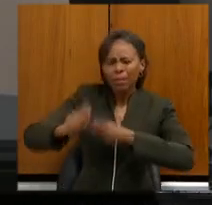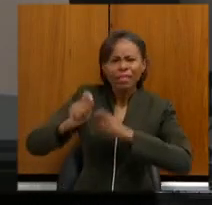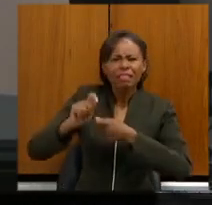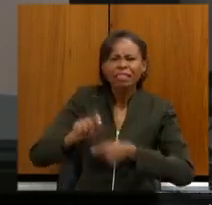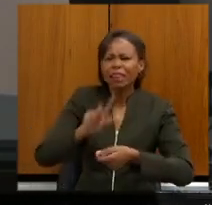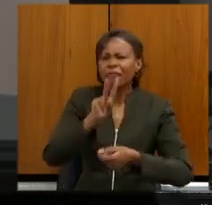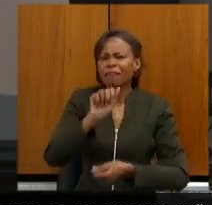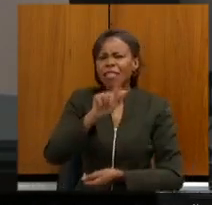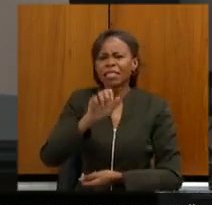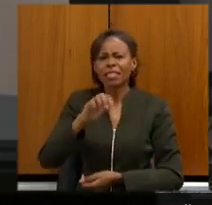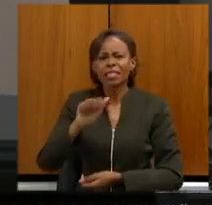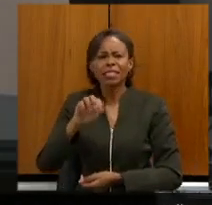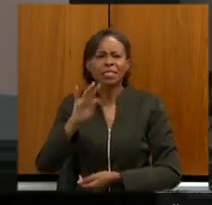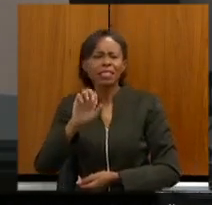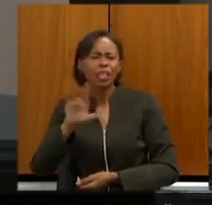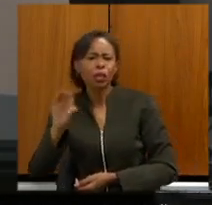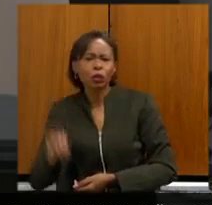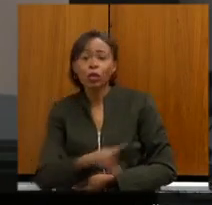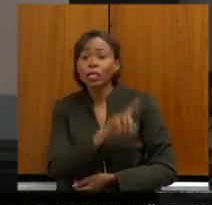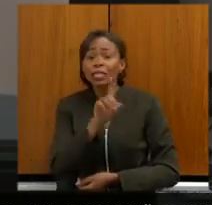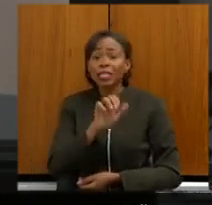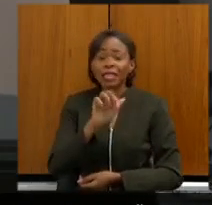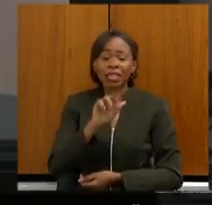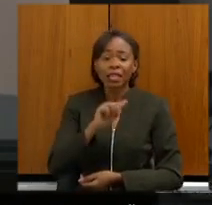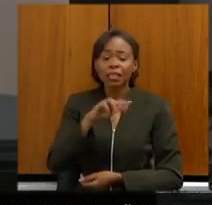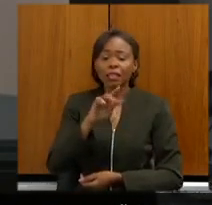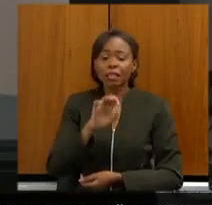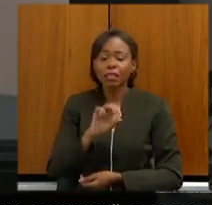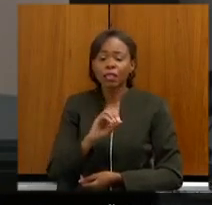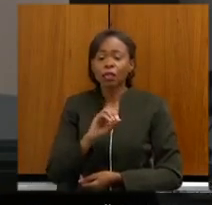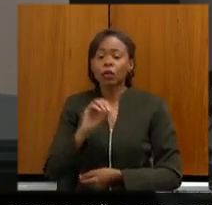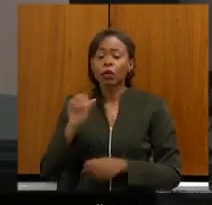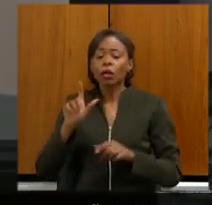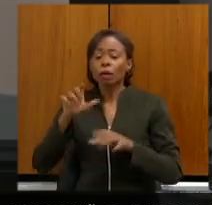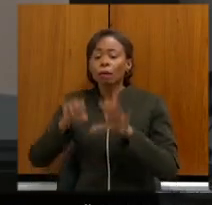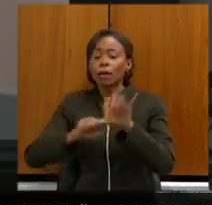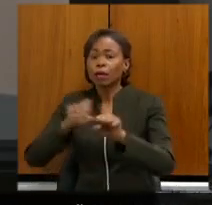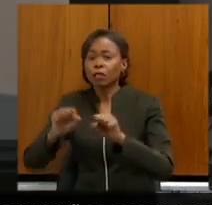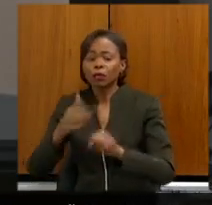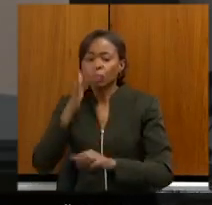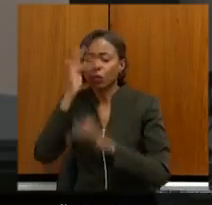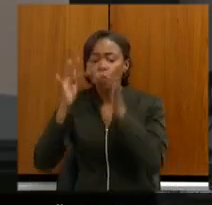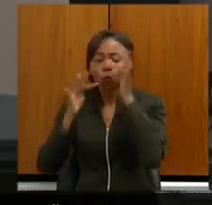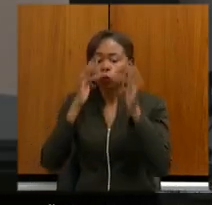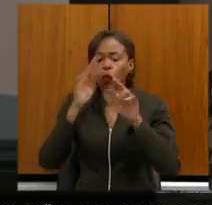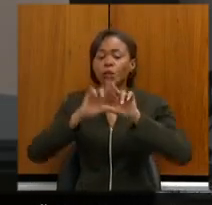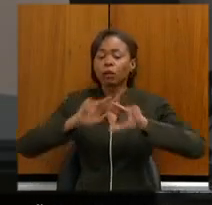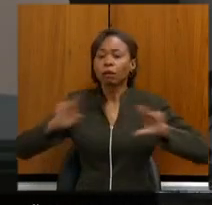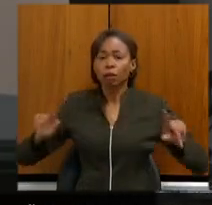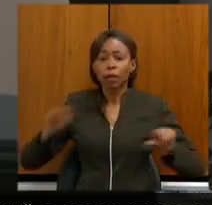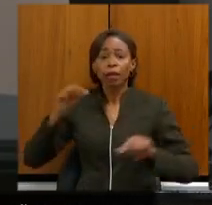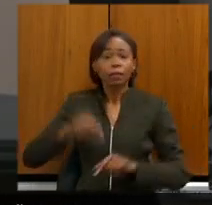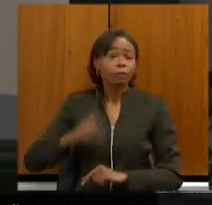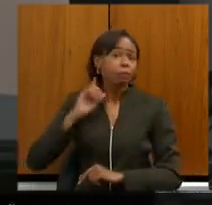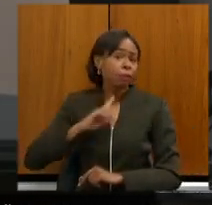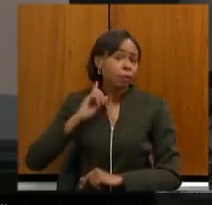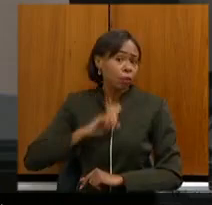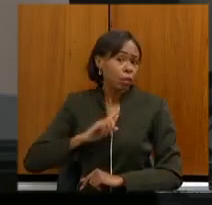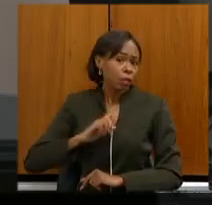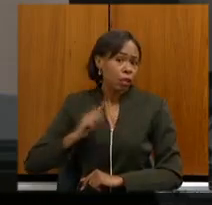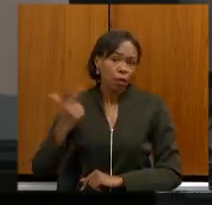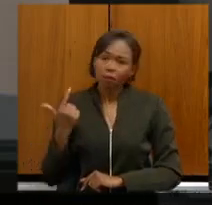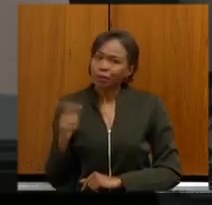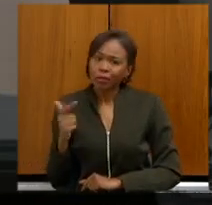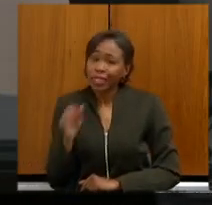vazanteiro Gerais zero apanhadoras de flores vacariano e nesse espaço as meninas não vai existir